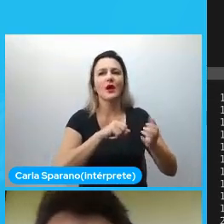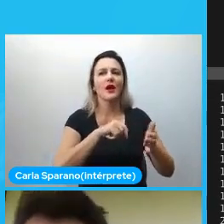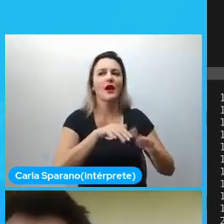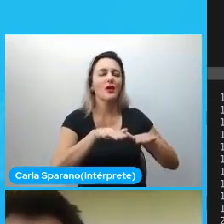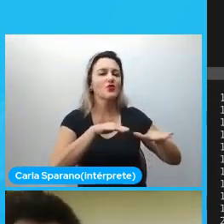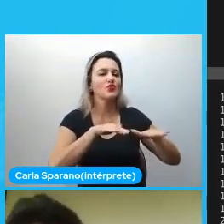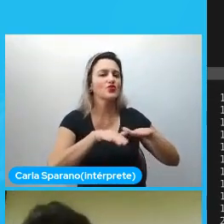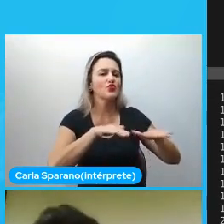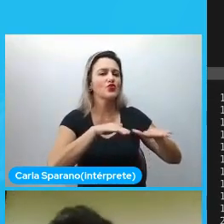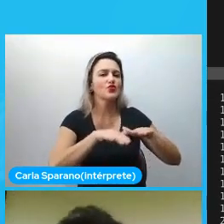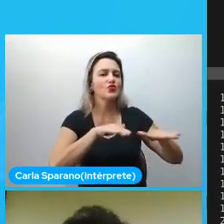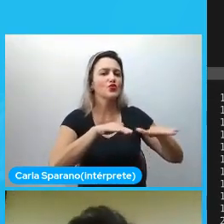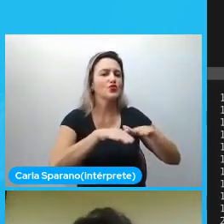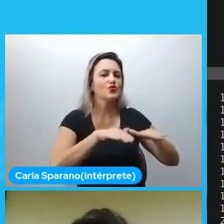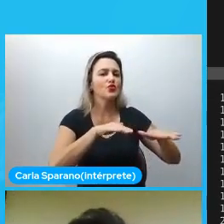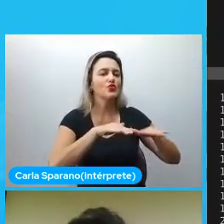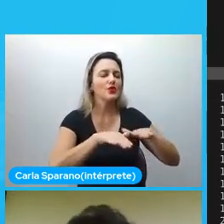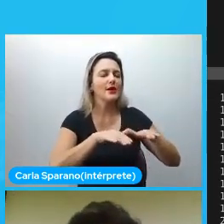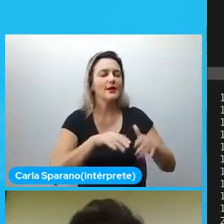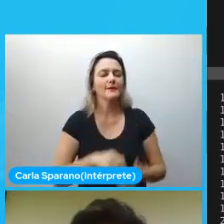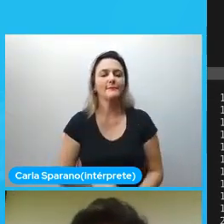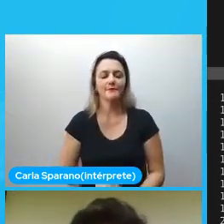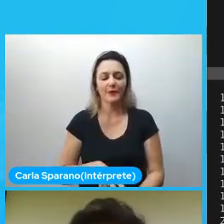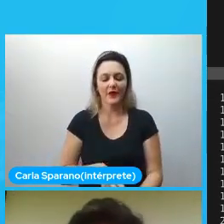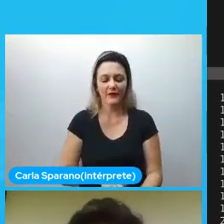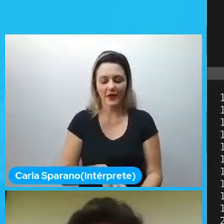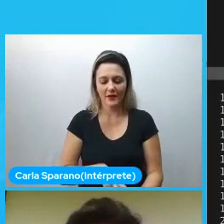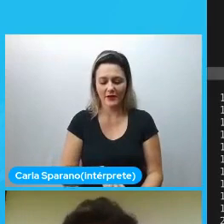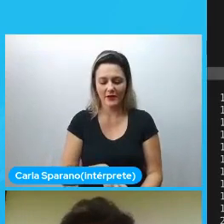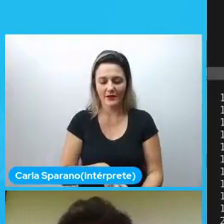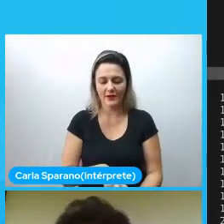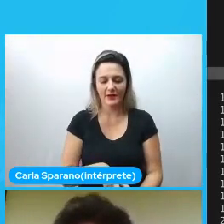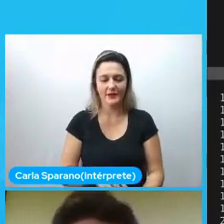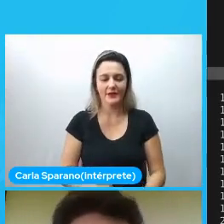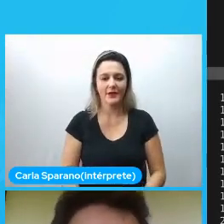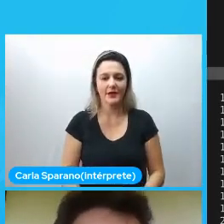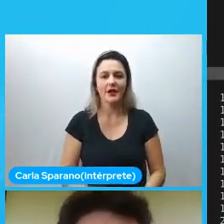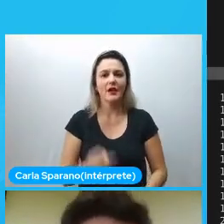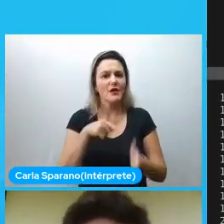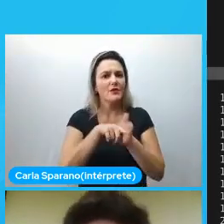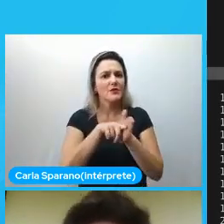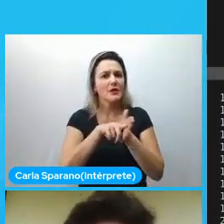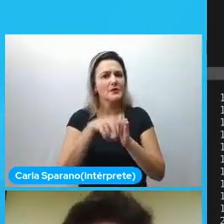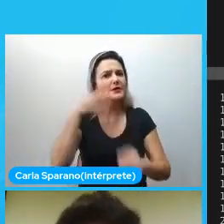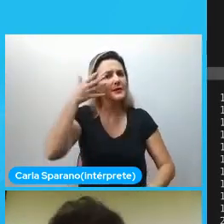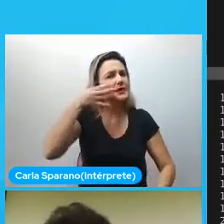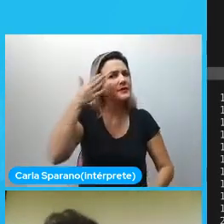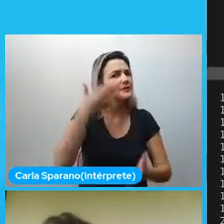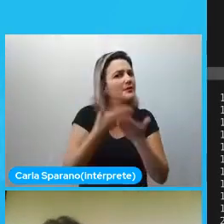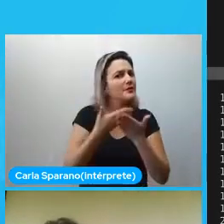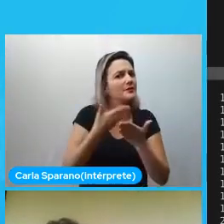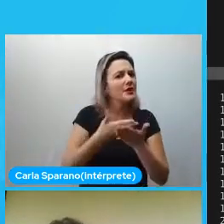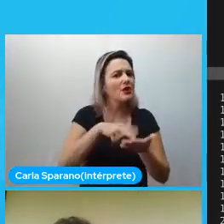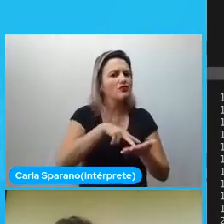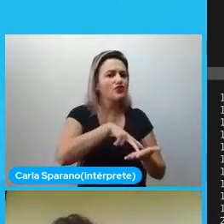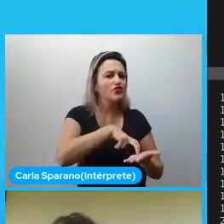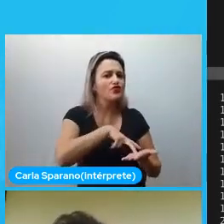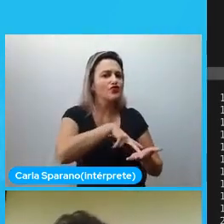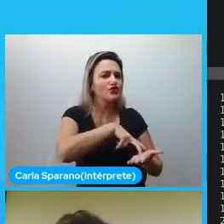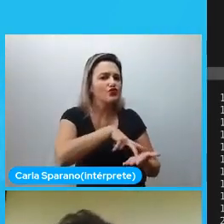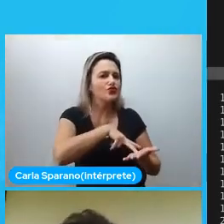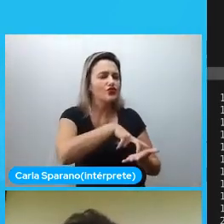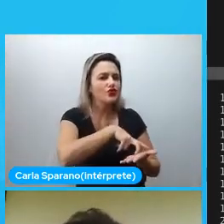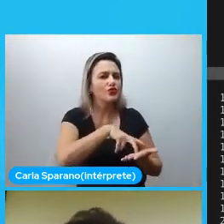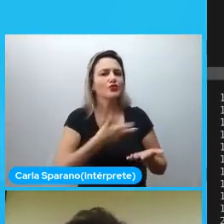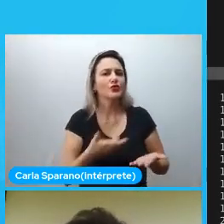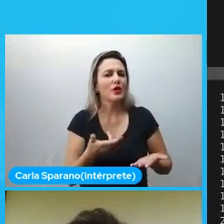Que a gente ouve a maior parte do tempo. Só que quando eu fui fazer essa palestra, eu fui pesquisar, né? Fui dar uma estudada. E não foi sempre